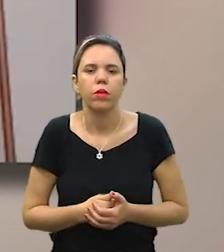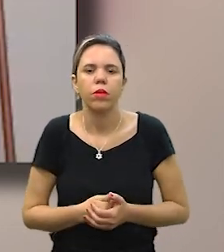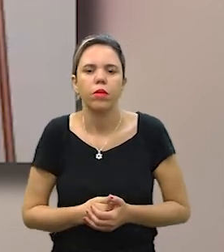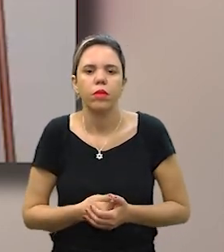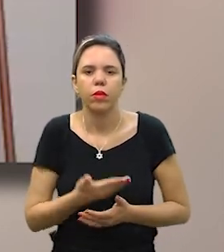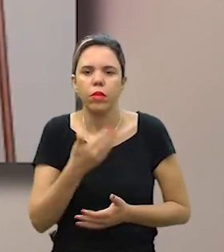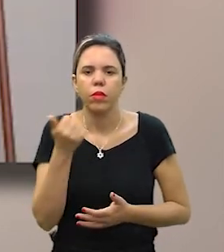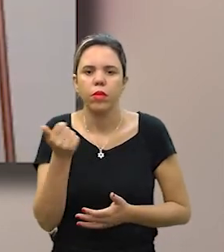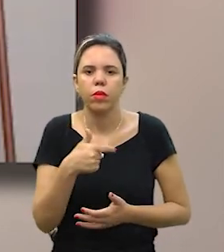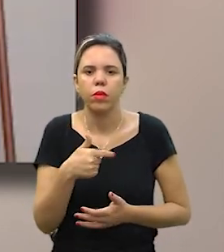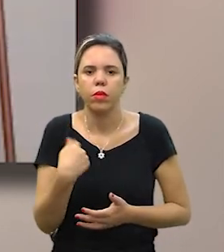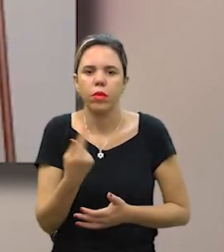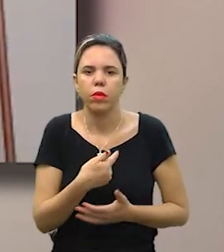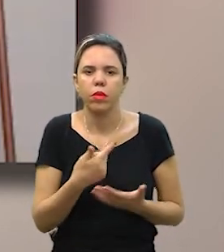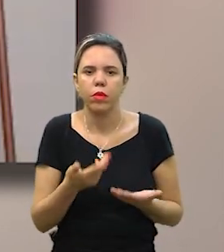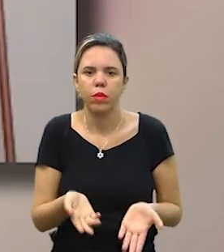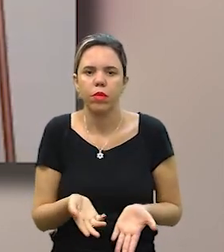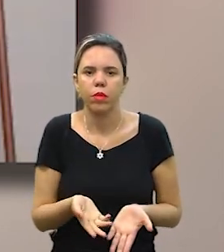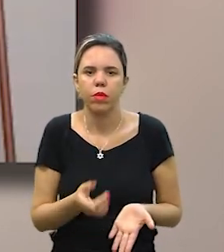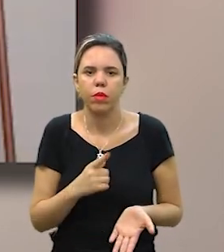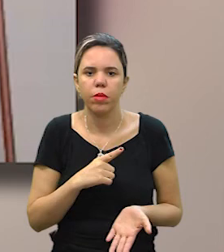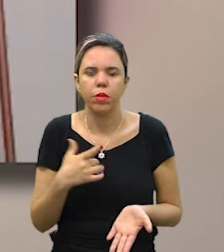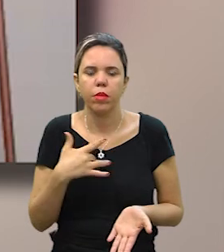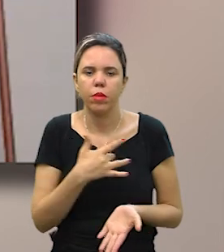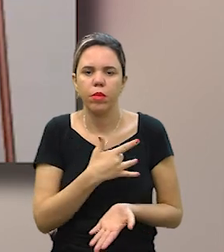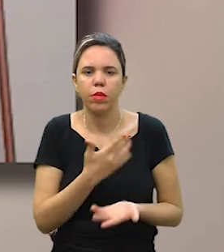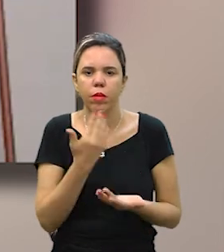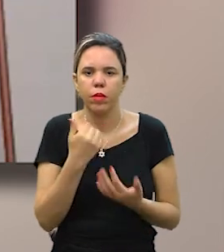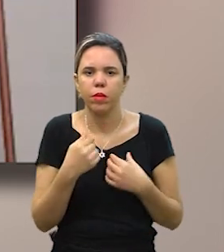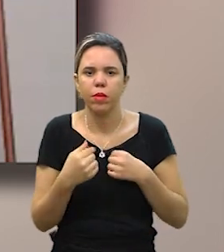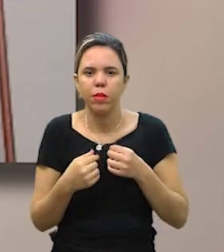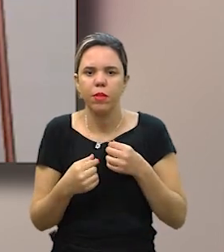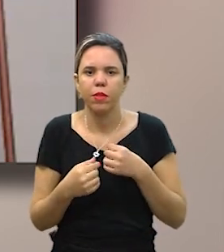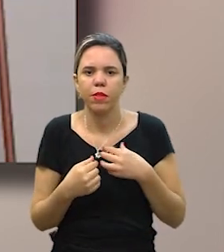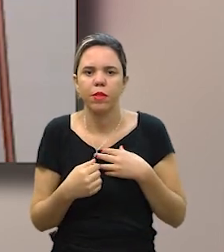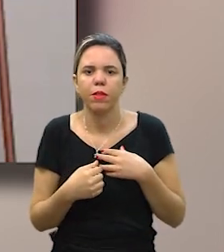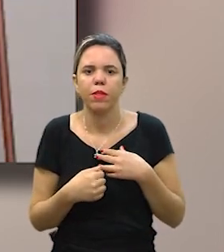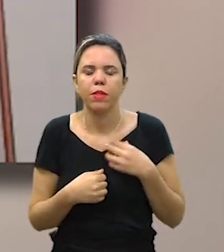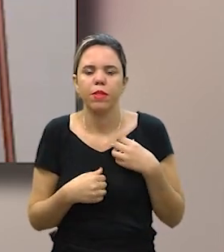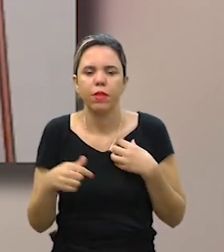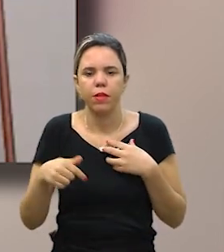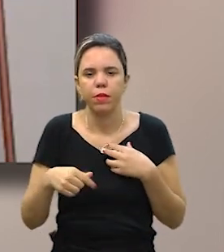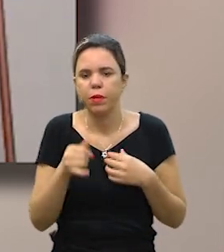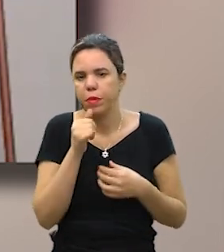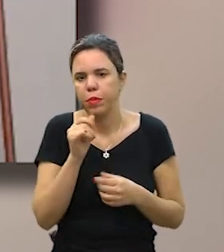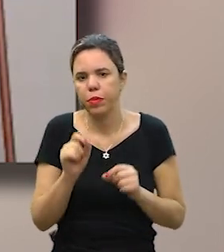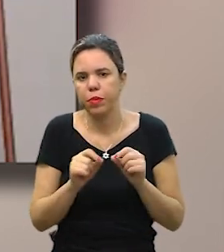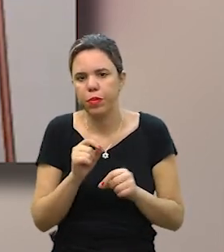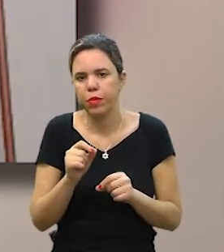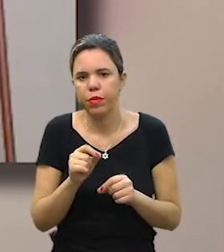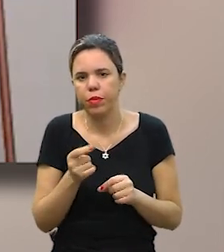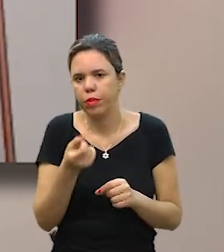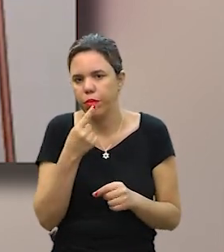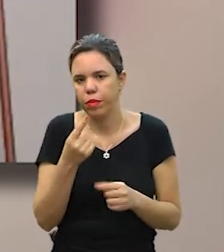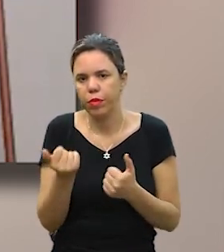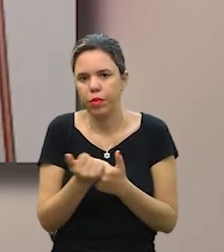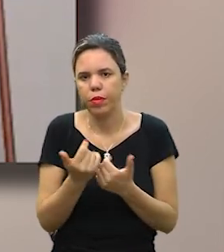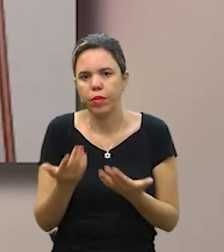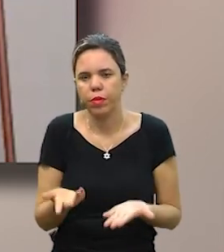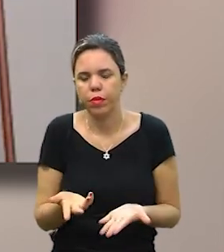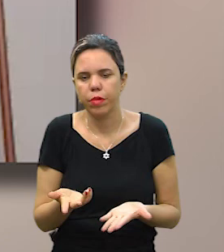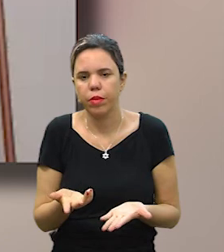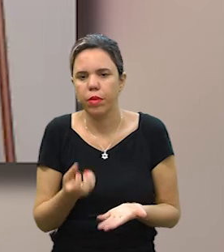É muito melhor a gente ter saúde comendo, né, do que necessitar aí de uma